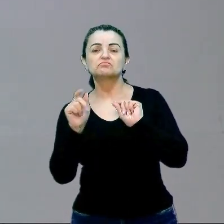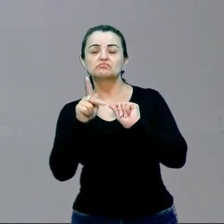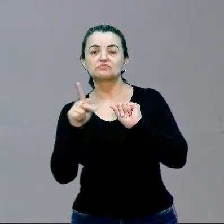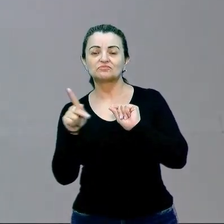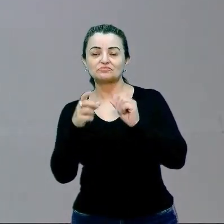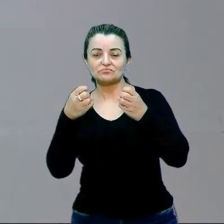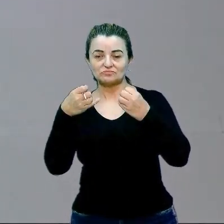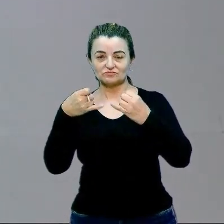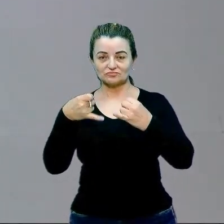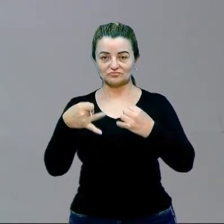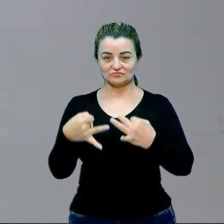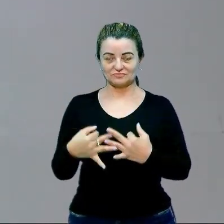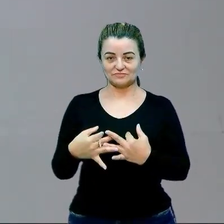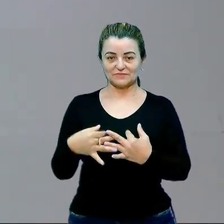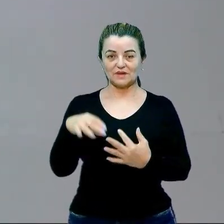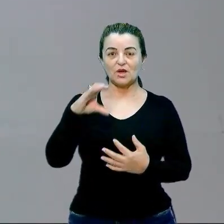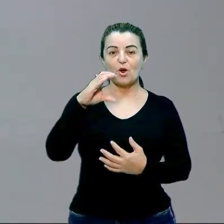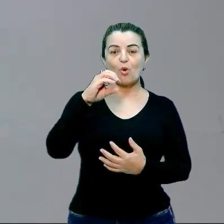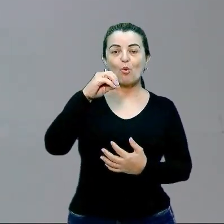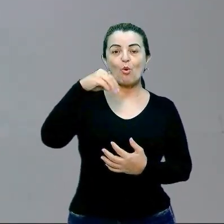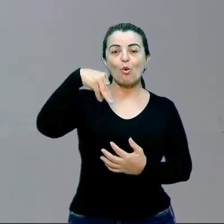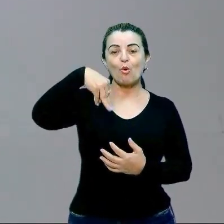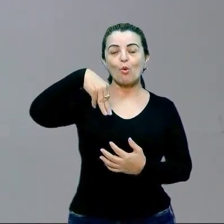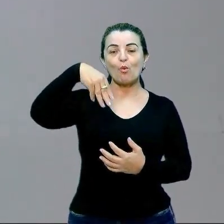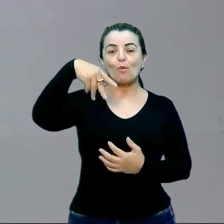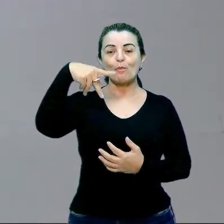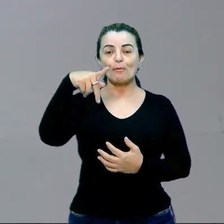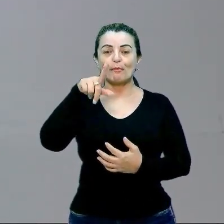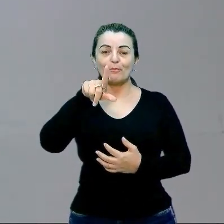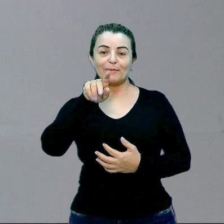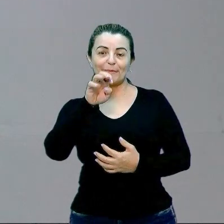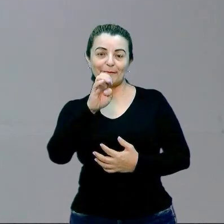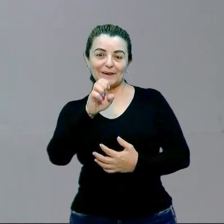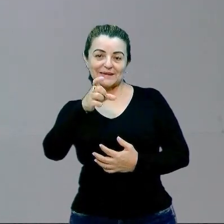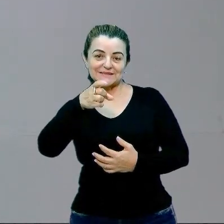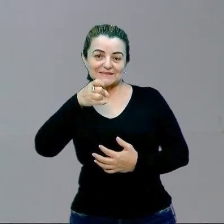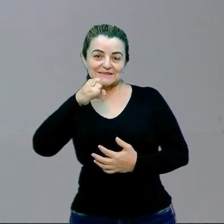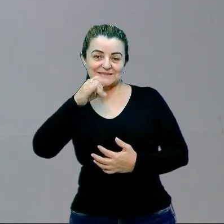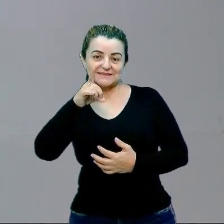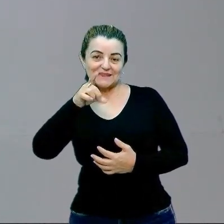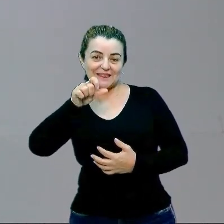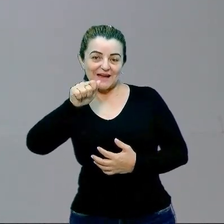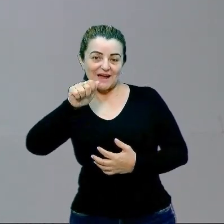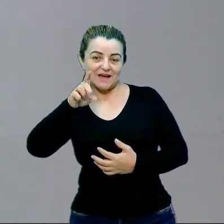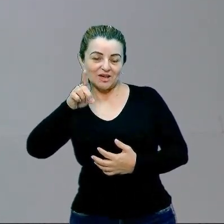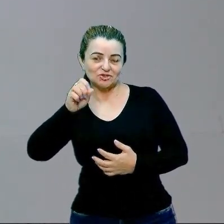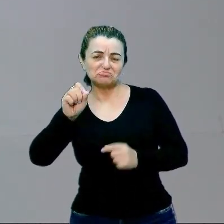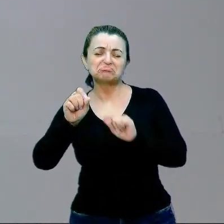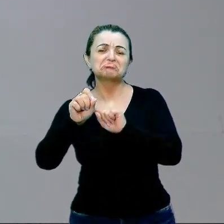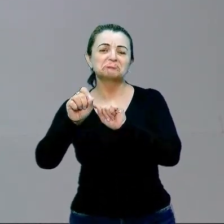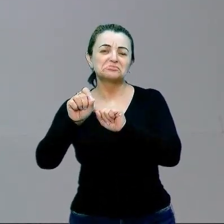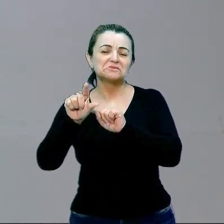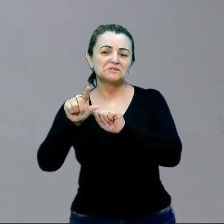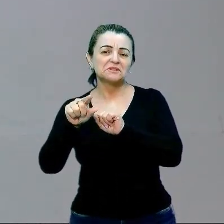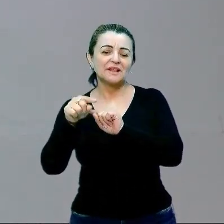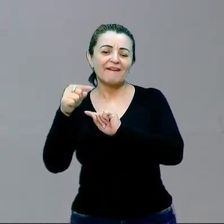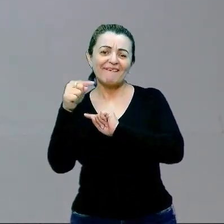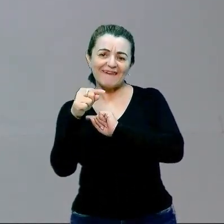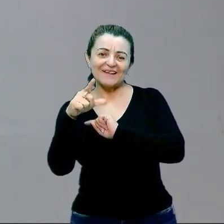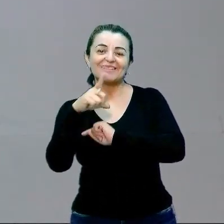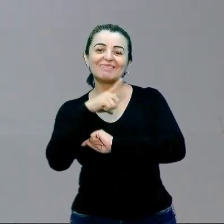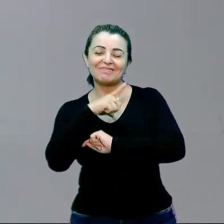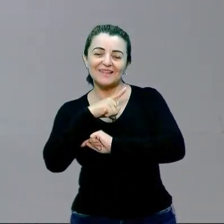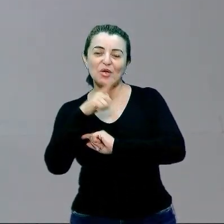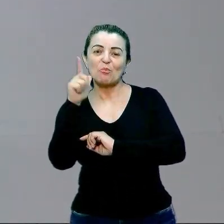dizer quando ela fala de complexidade? Eu quero dizer que ele tem uma literatura